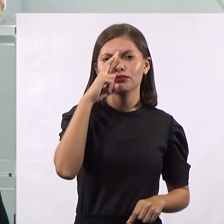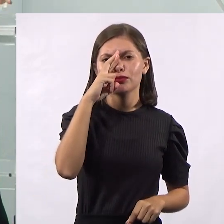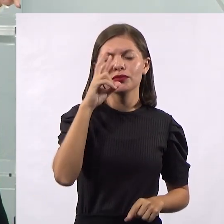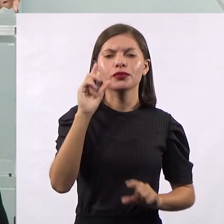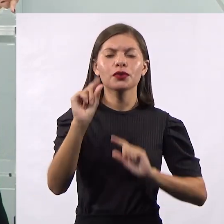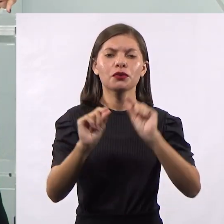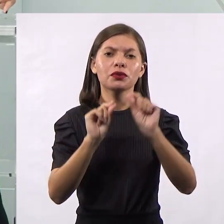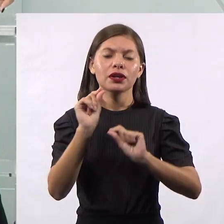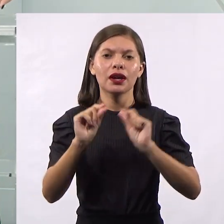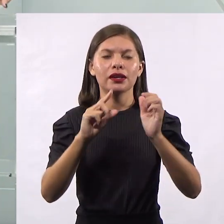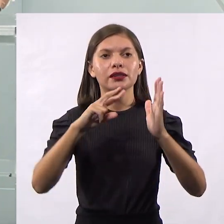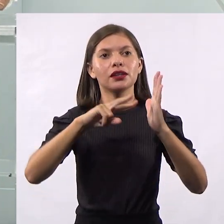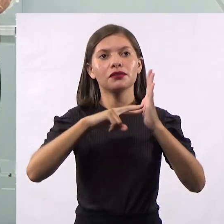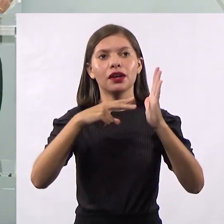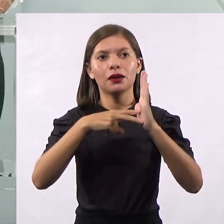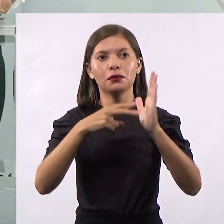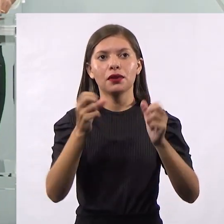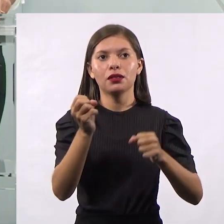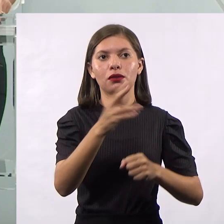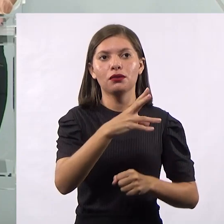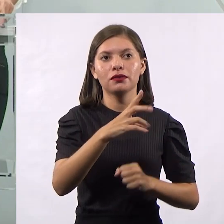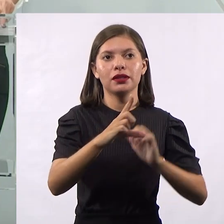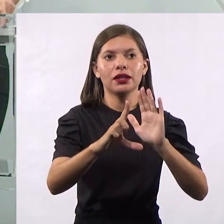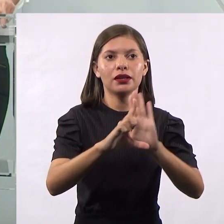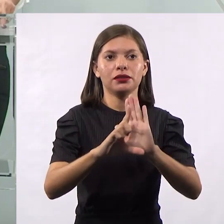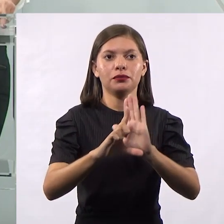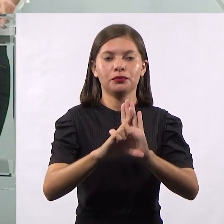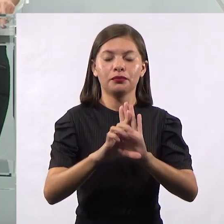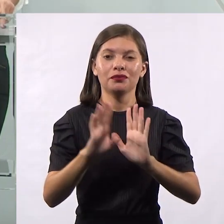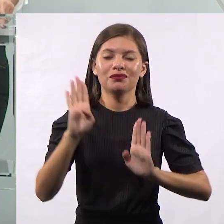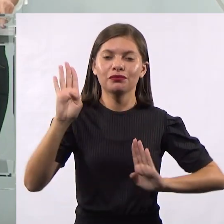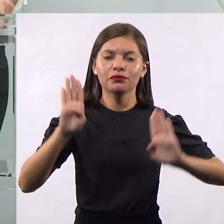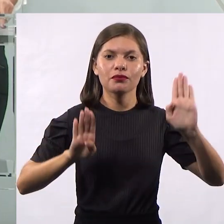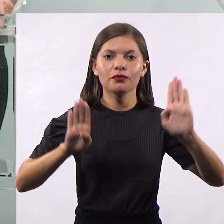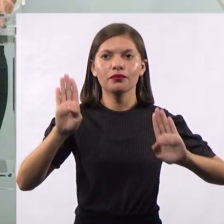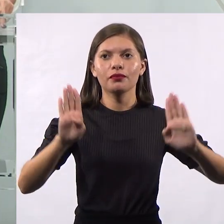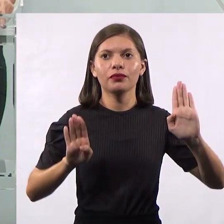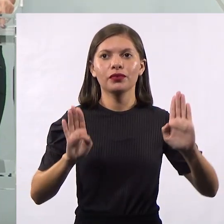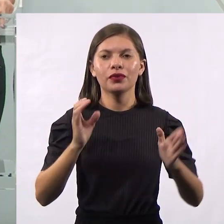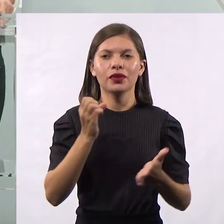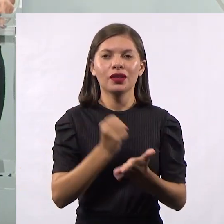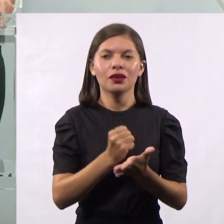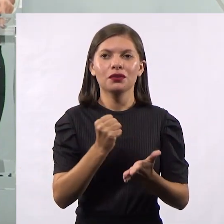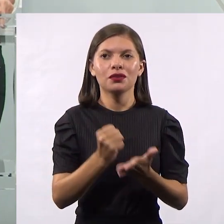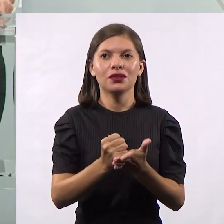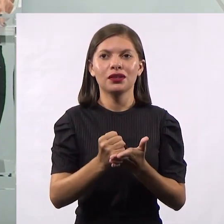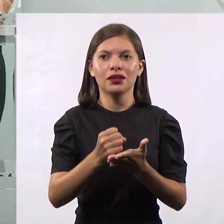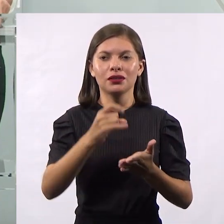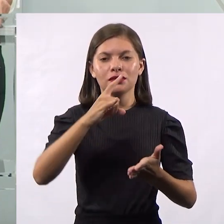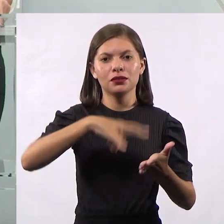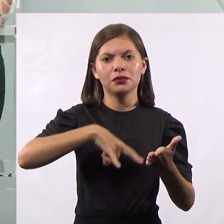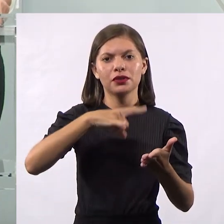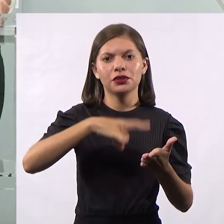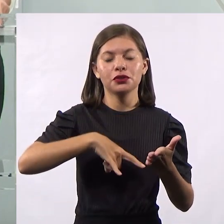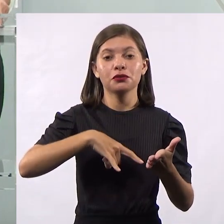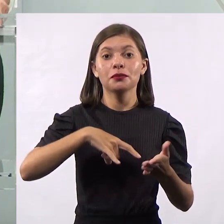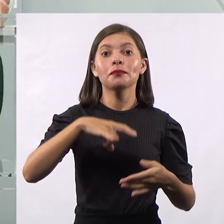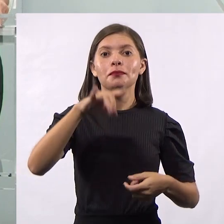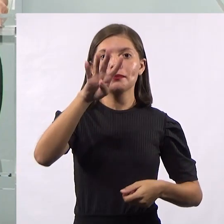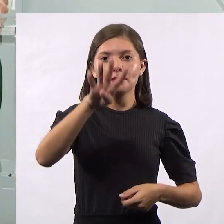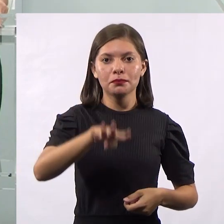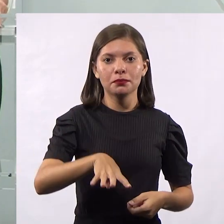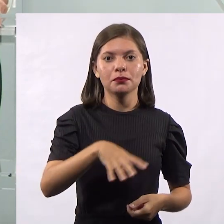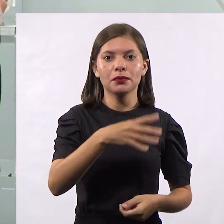O que é o risco? A nova lei de licitações e contratos administrativos fala dessa matriz